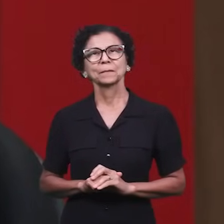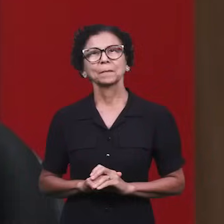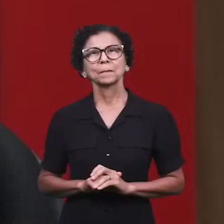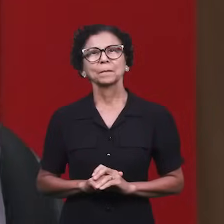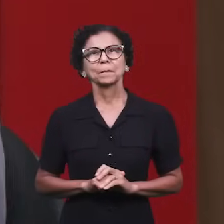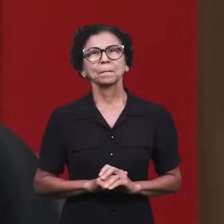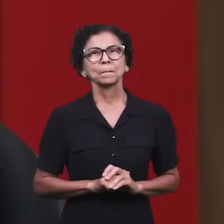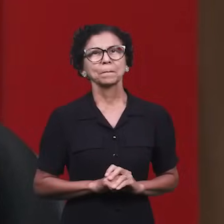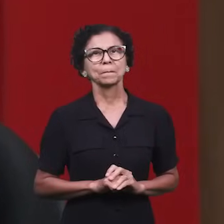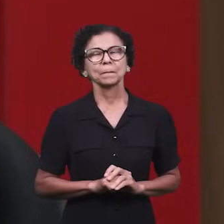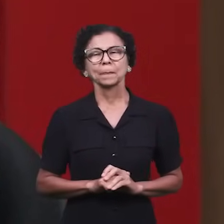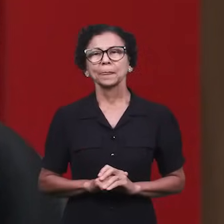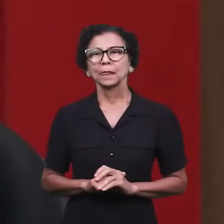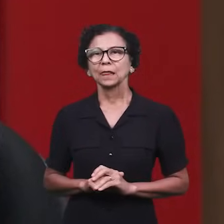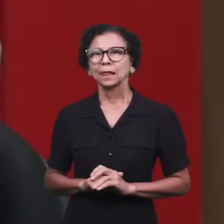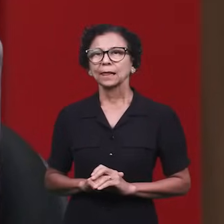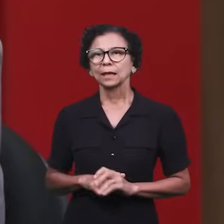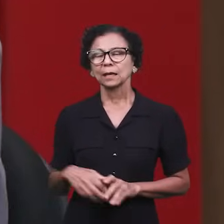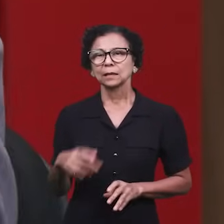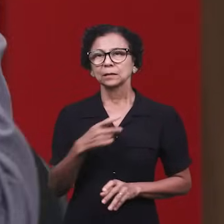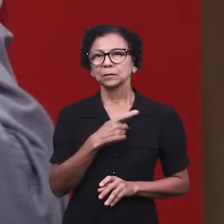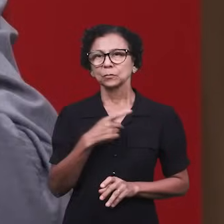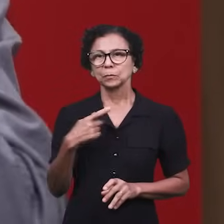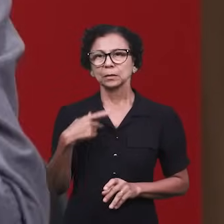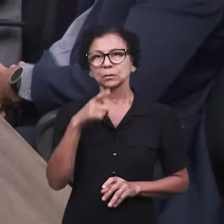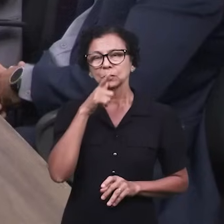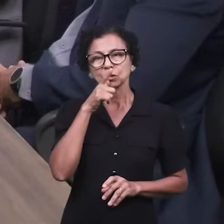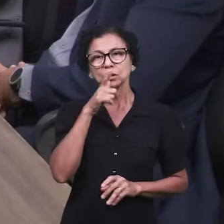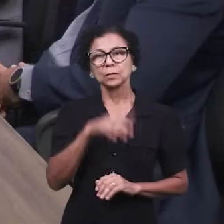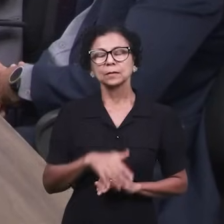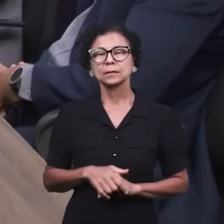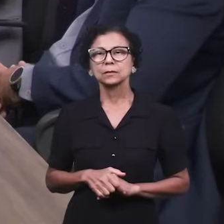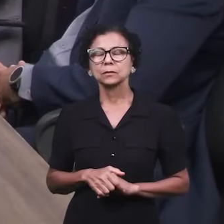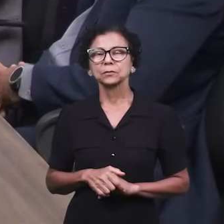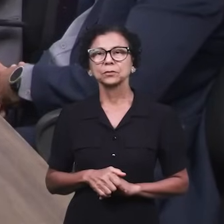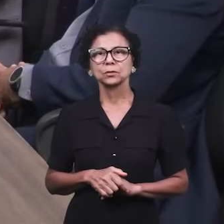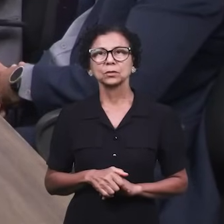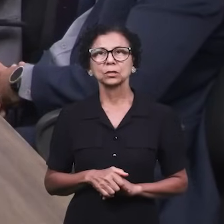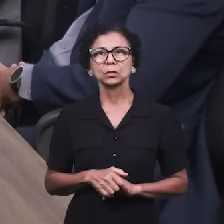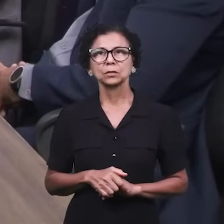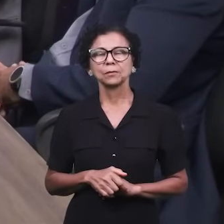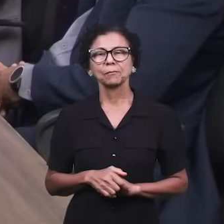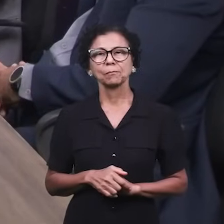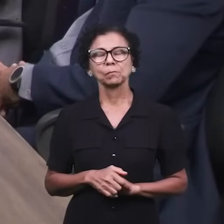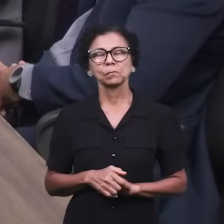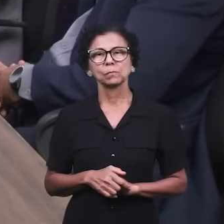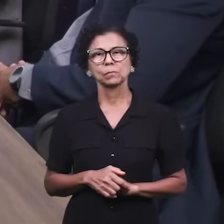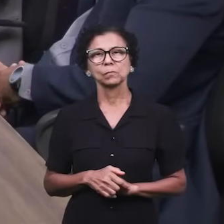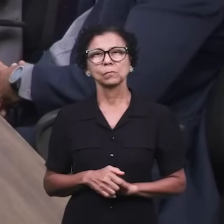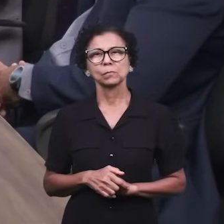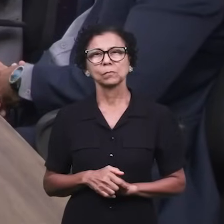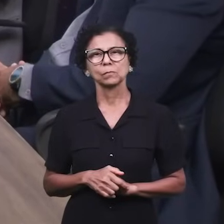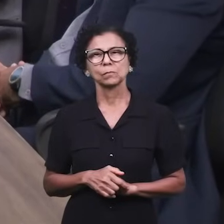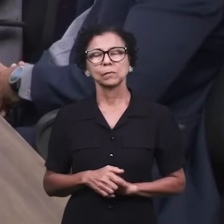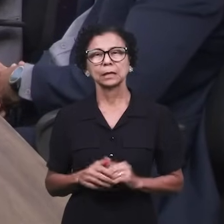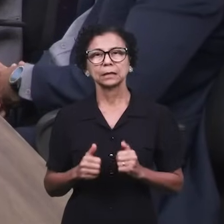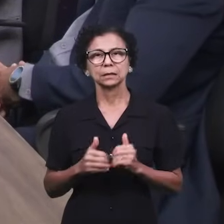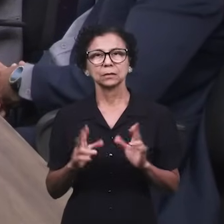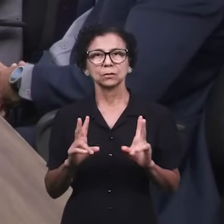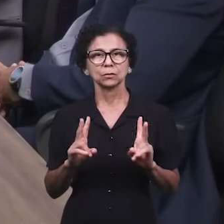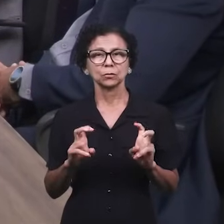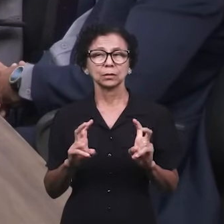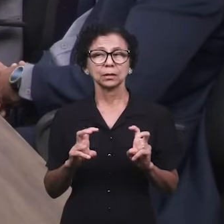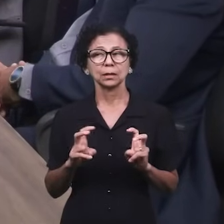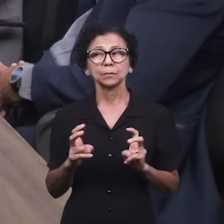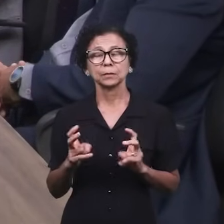irmão Cleiton, o pastor Gilson aqui, ele já trouxe para nós uma abordagem inicial deste tema, e ele